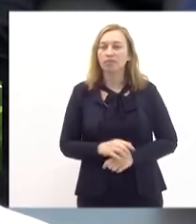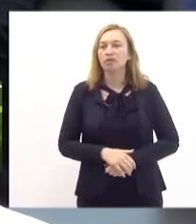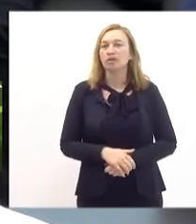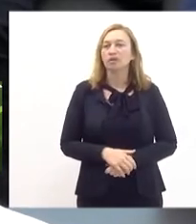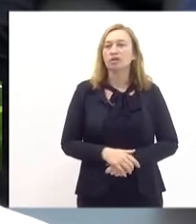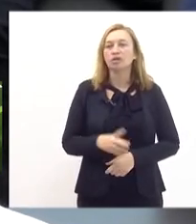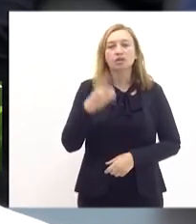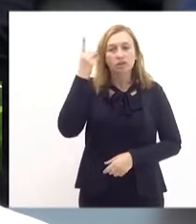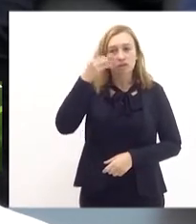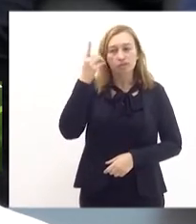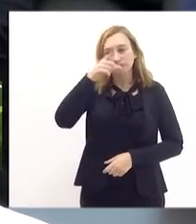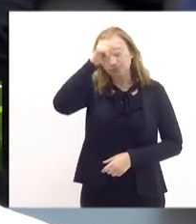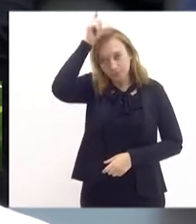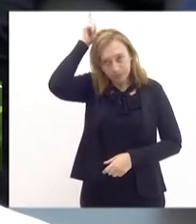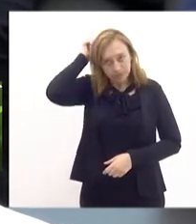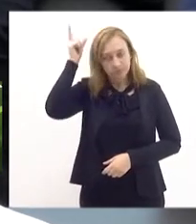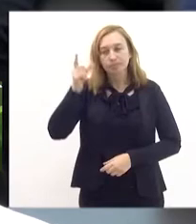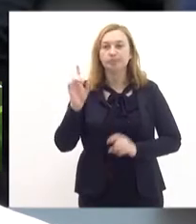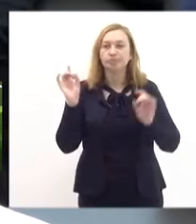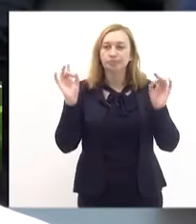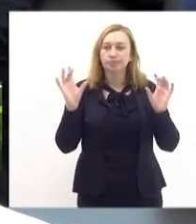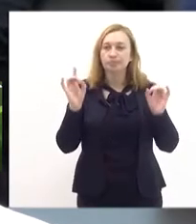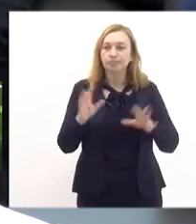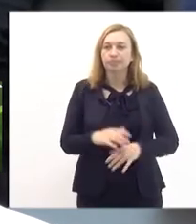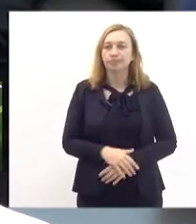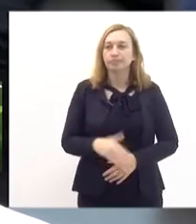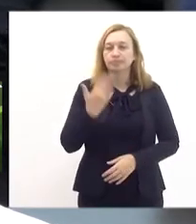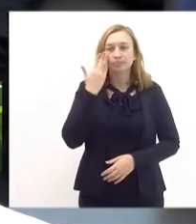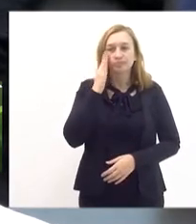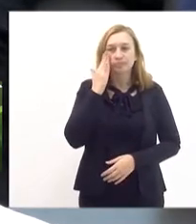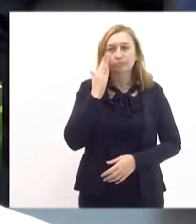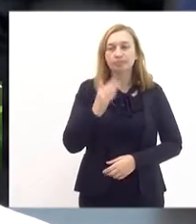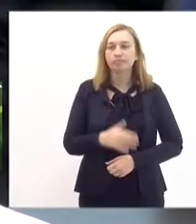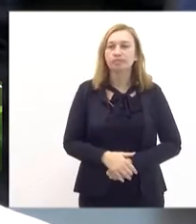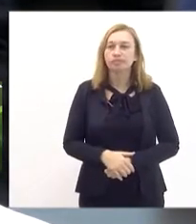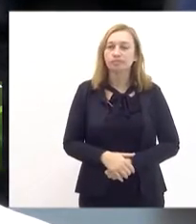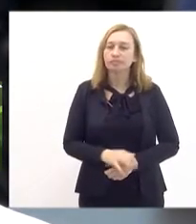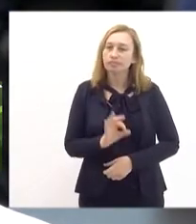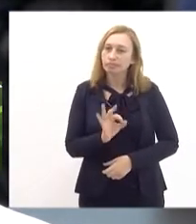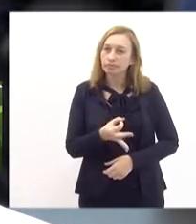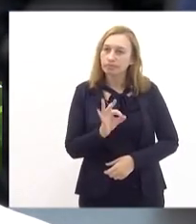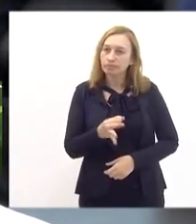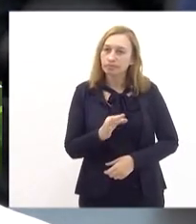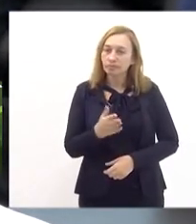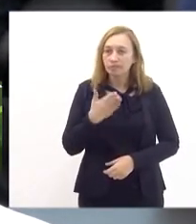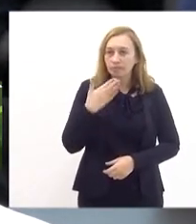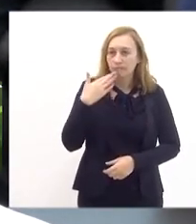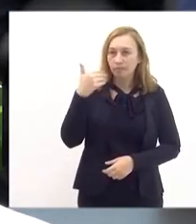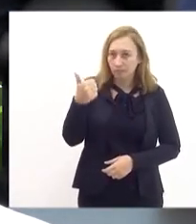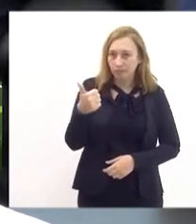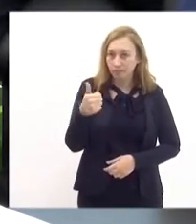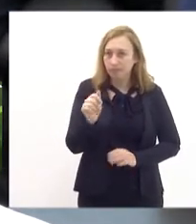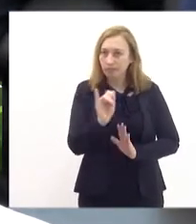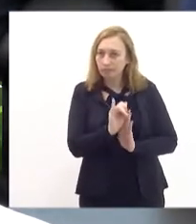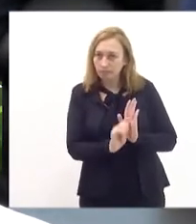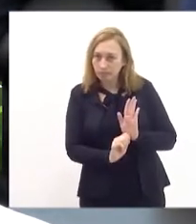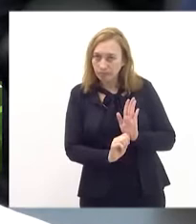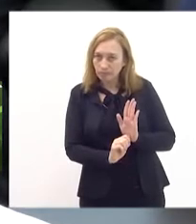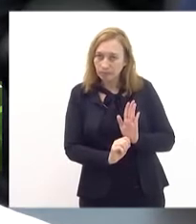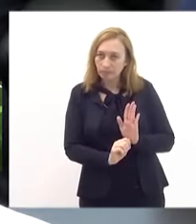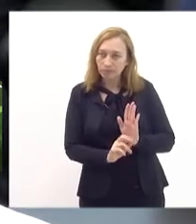apresentadas pelo deputado Luiz Paulo, eu entendi que elas estão justamente aprimorando a redação do